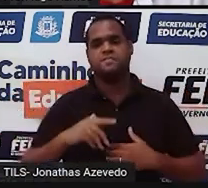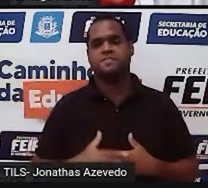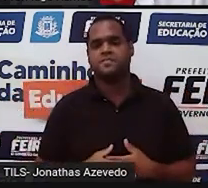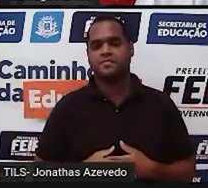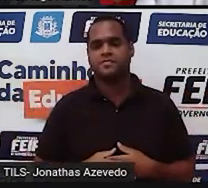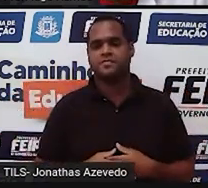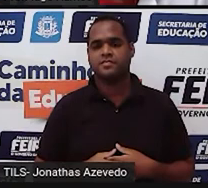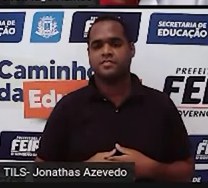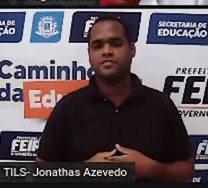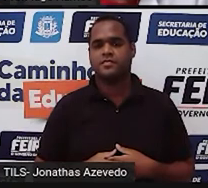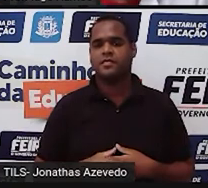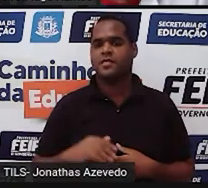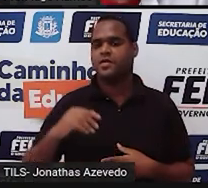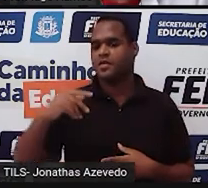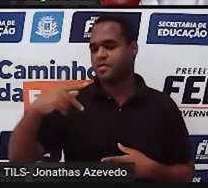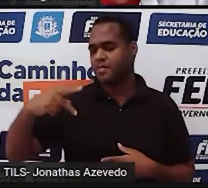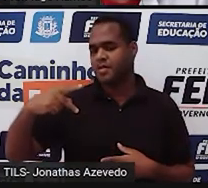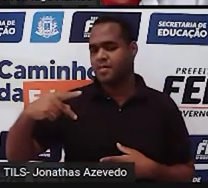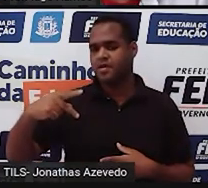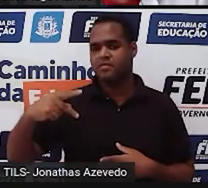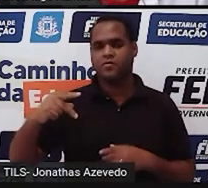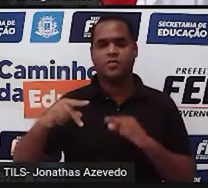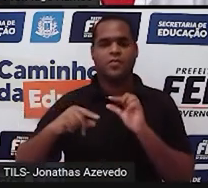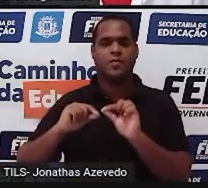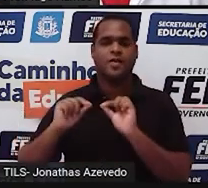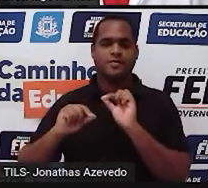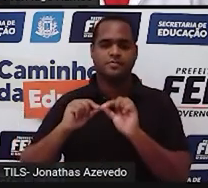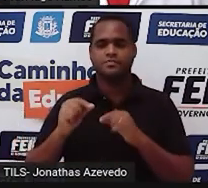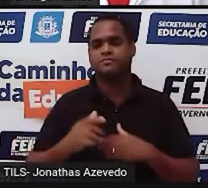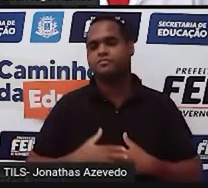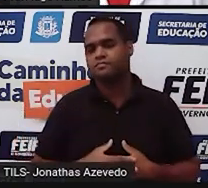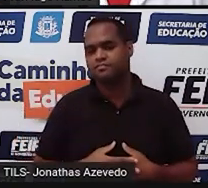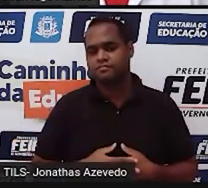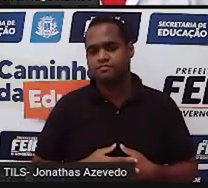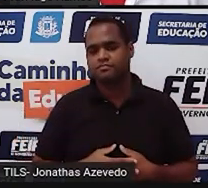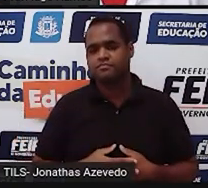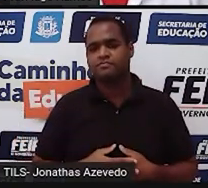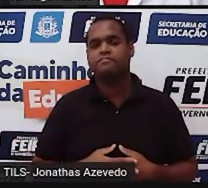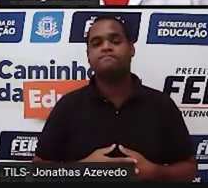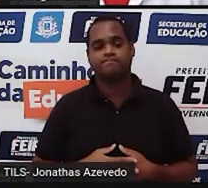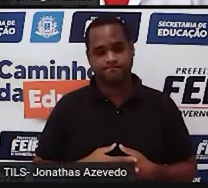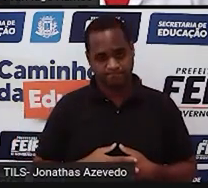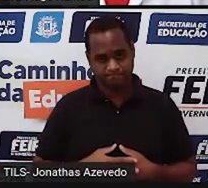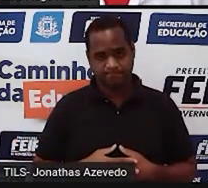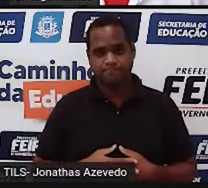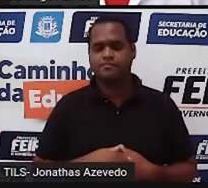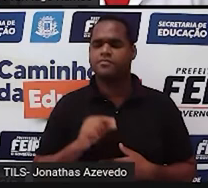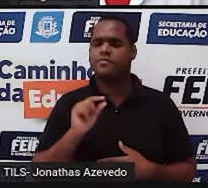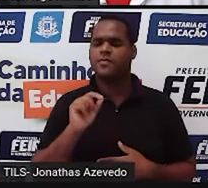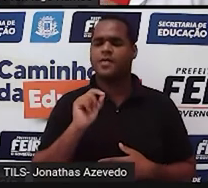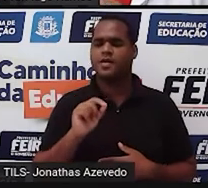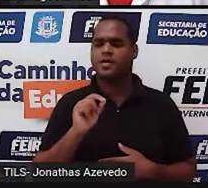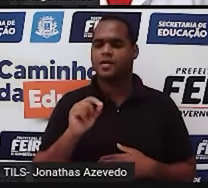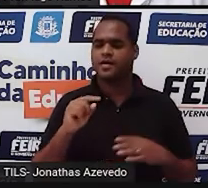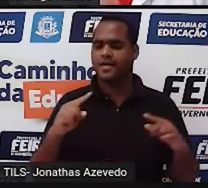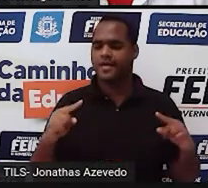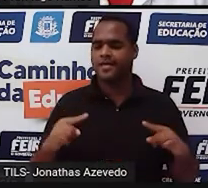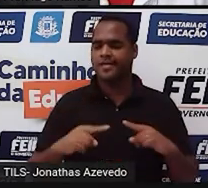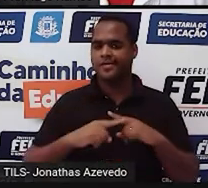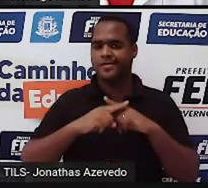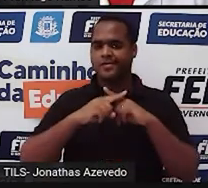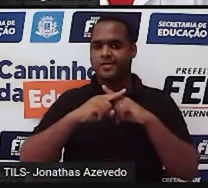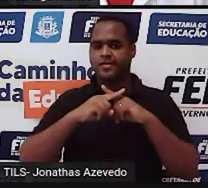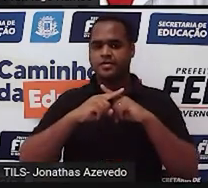segmento e perpendicular Professor vamos avançar aqui ó reta perpendicular é aquela que